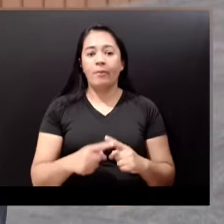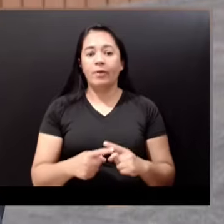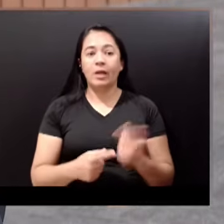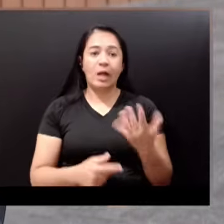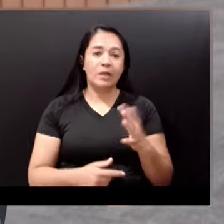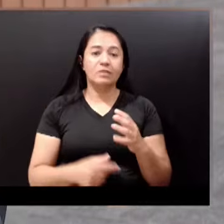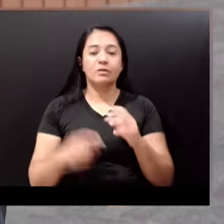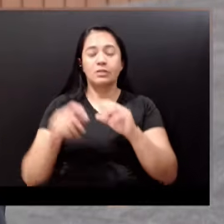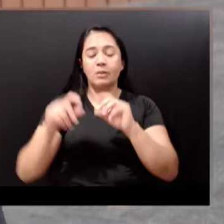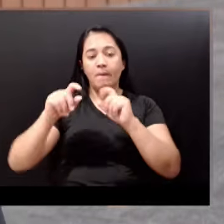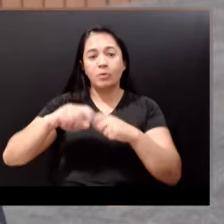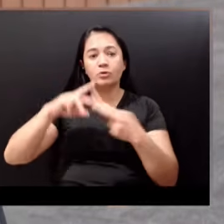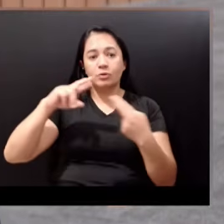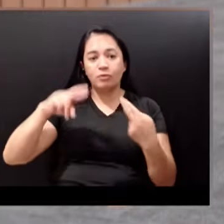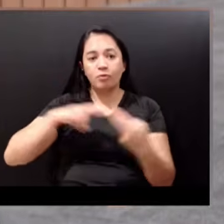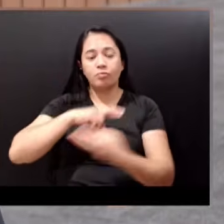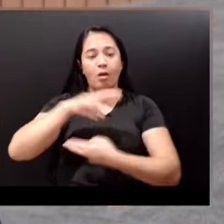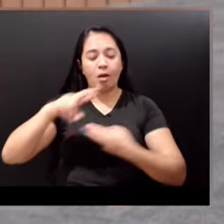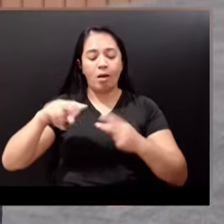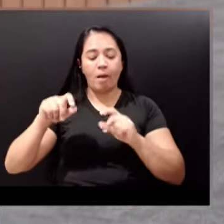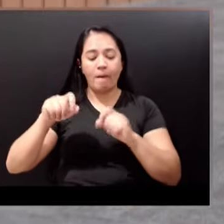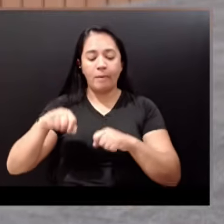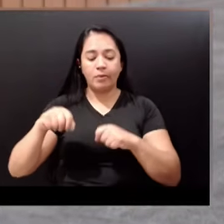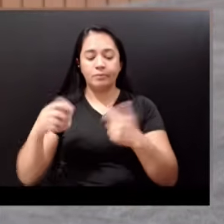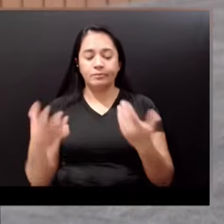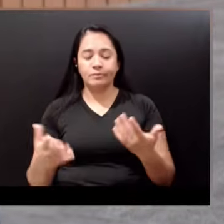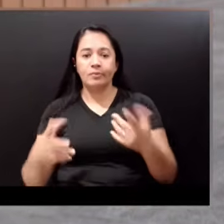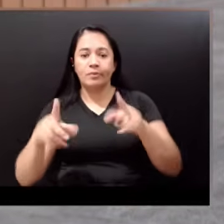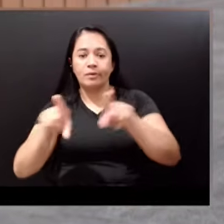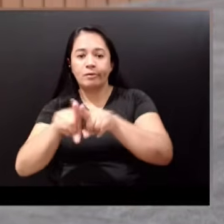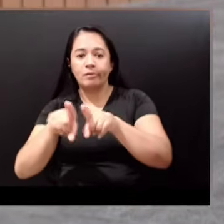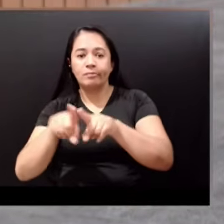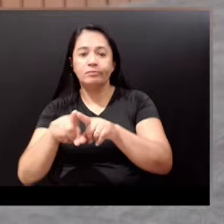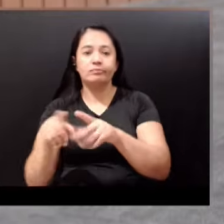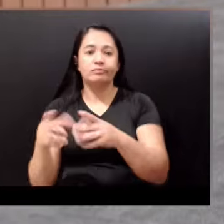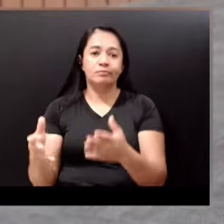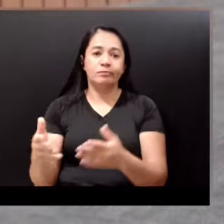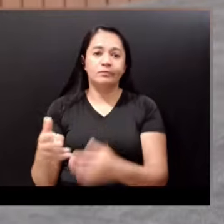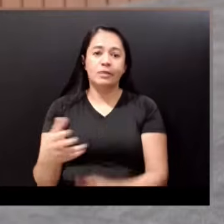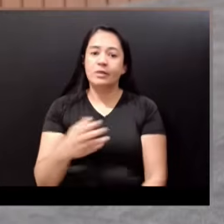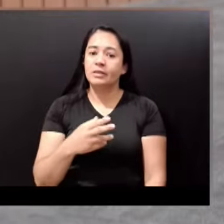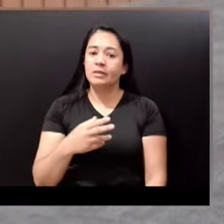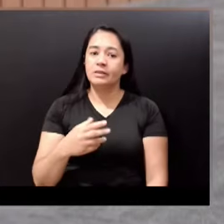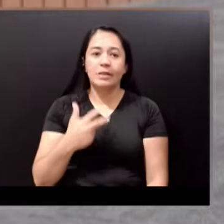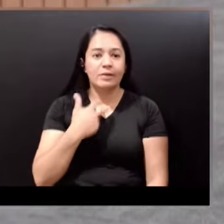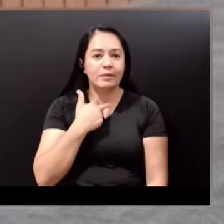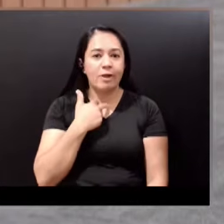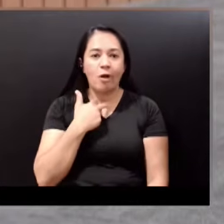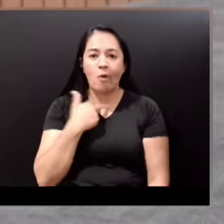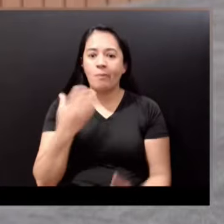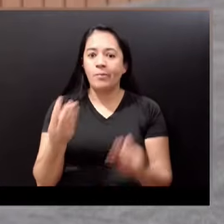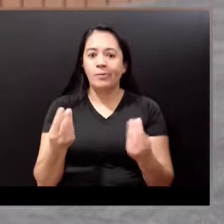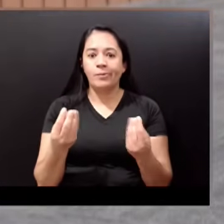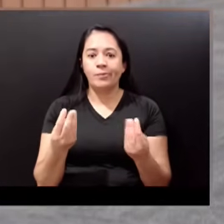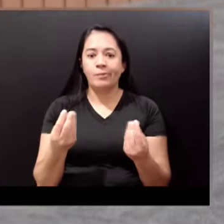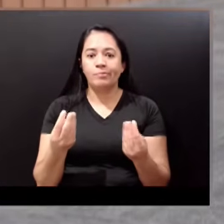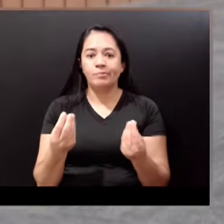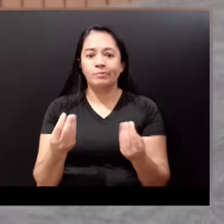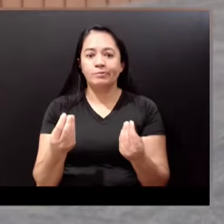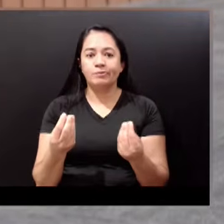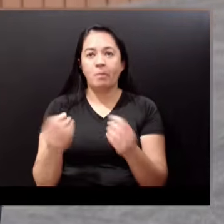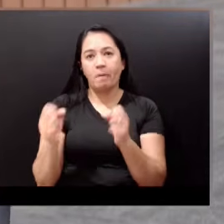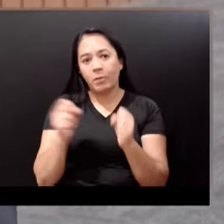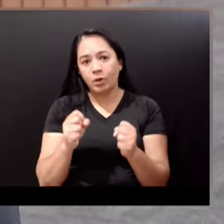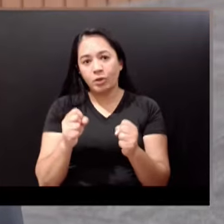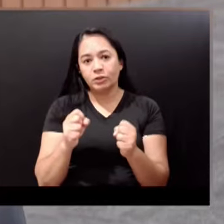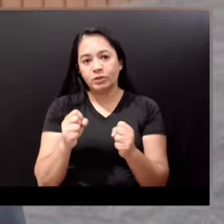ser reaproveitado, que pode ser reciclado, que não deve ser gerado com tanta... a gente pode